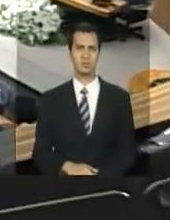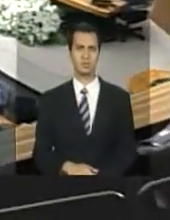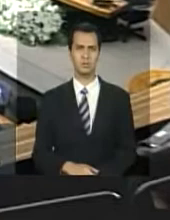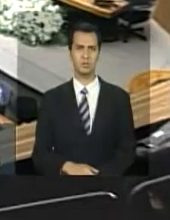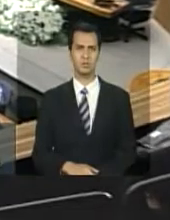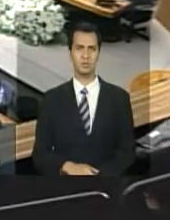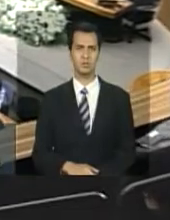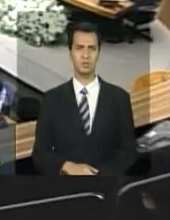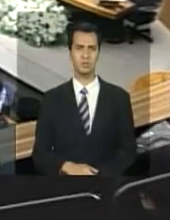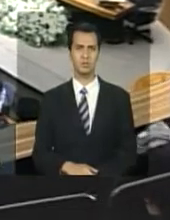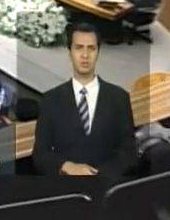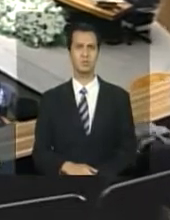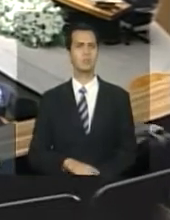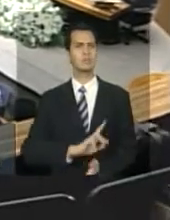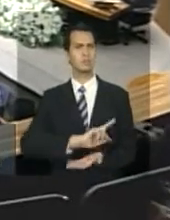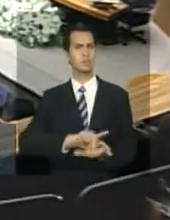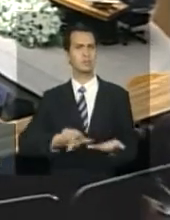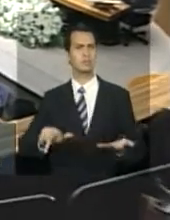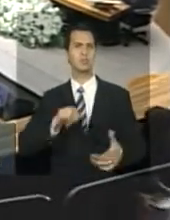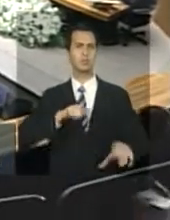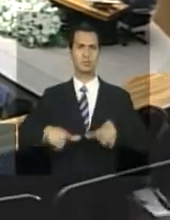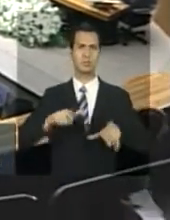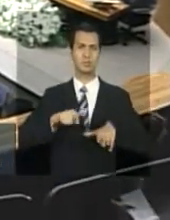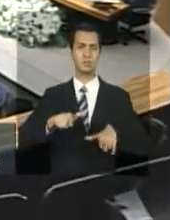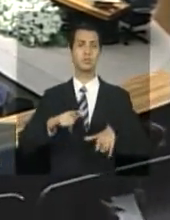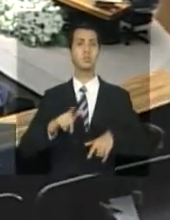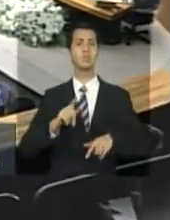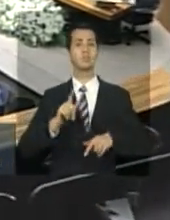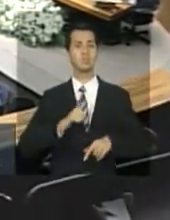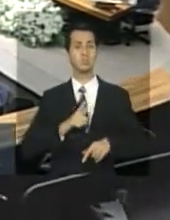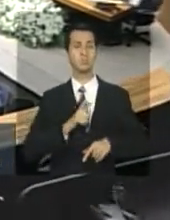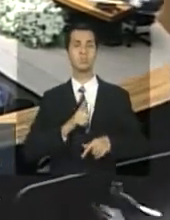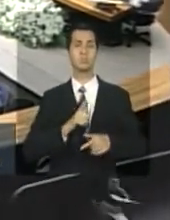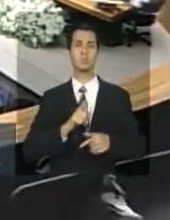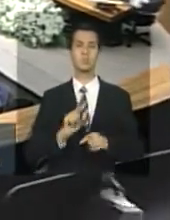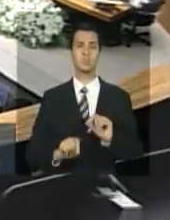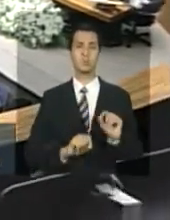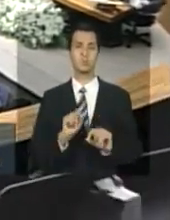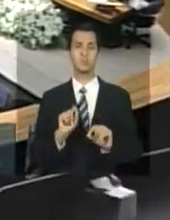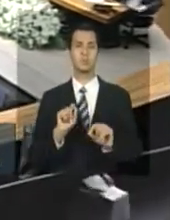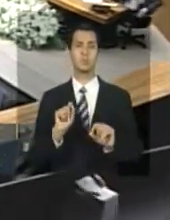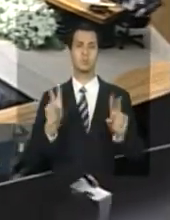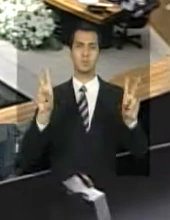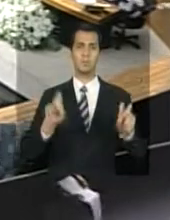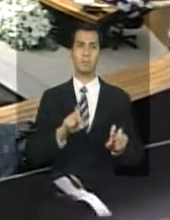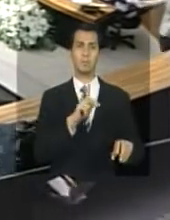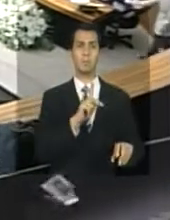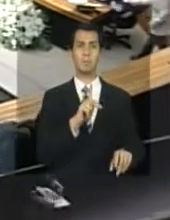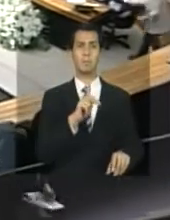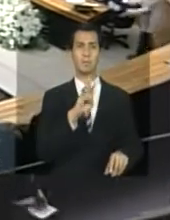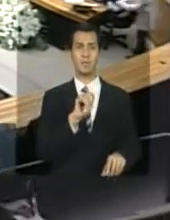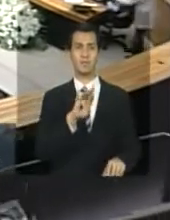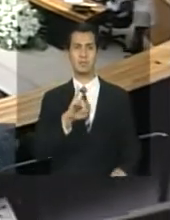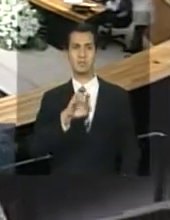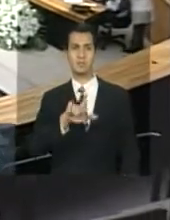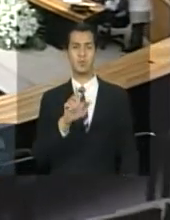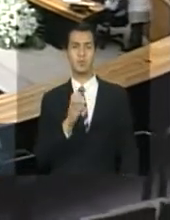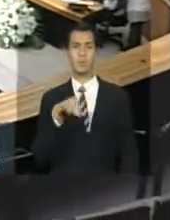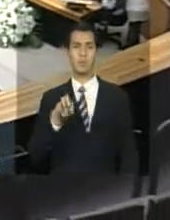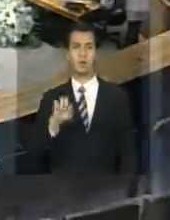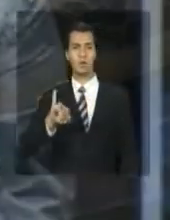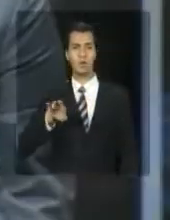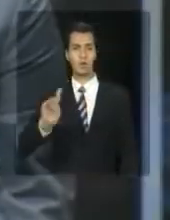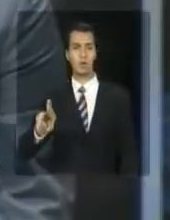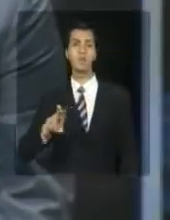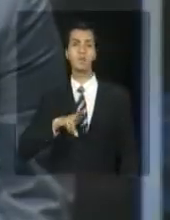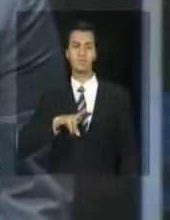Várias iniciativas adotadas quanto ao lançamento do Plano Brasil Maior exercerão